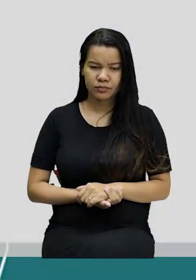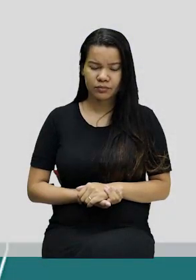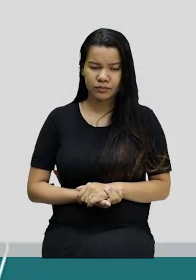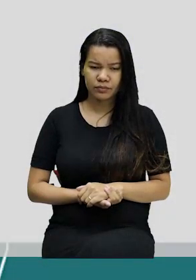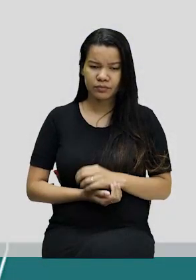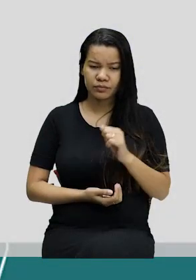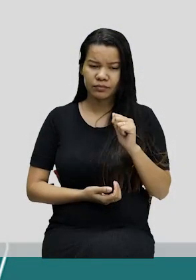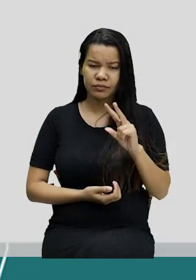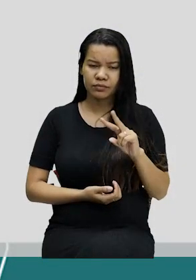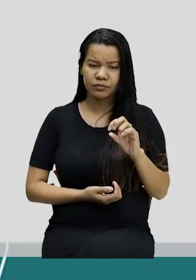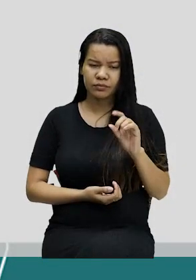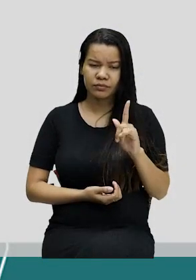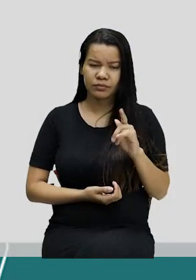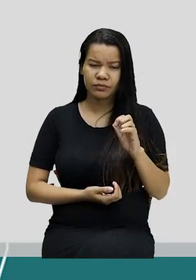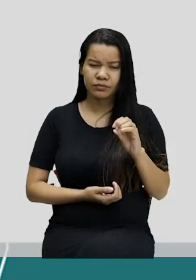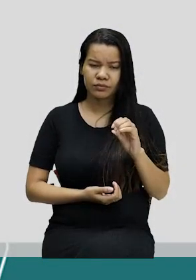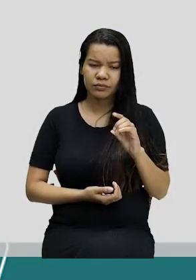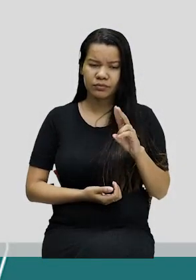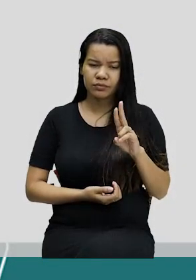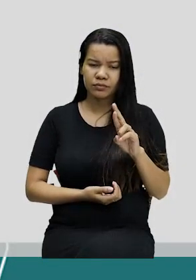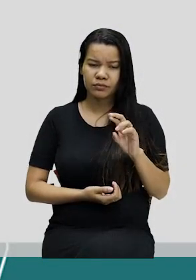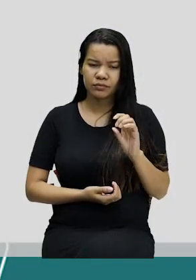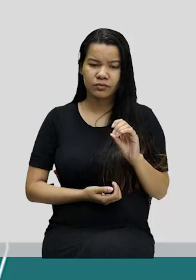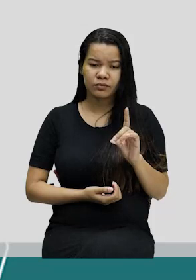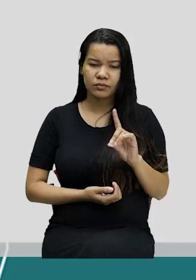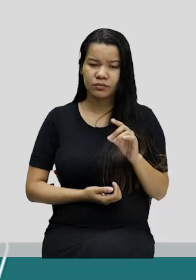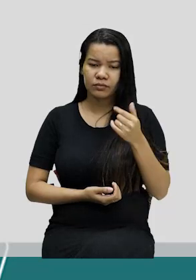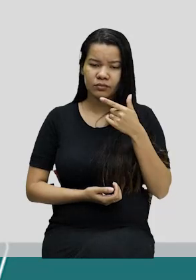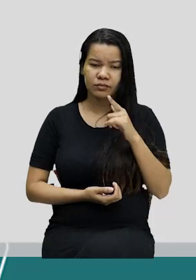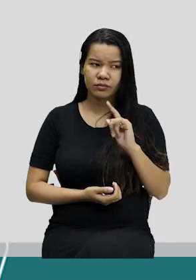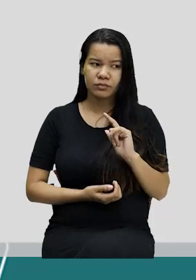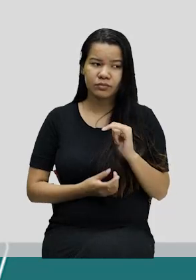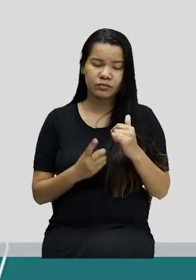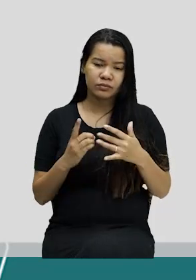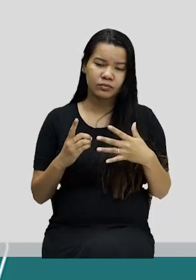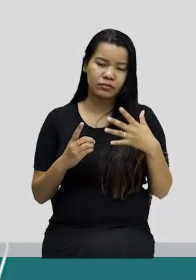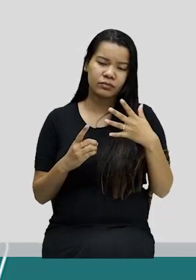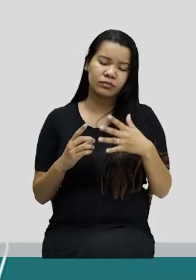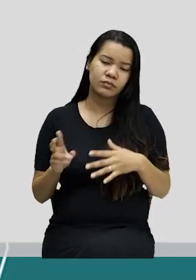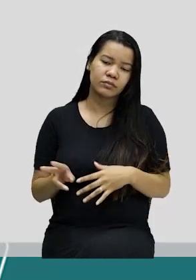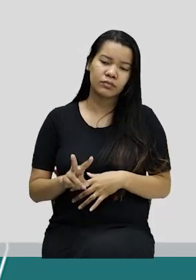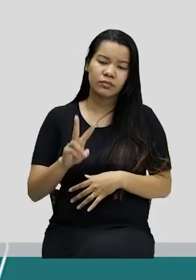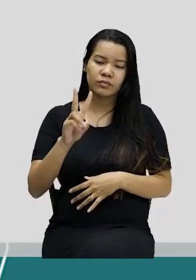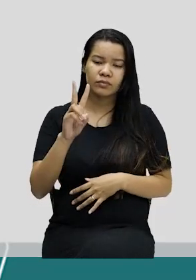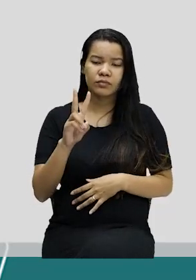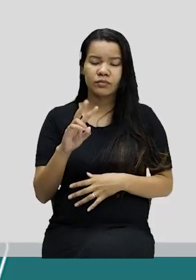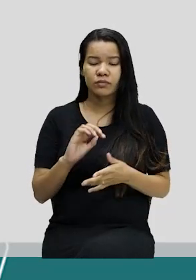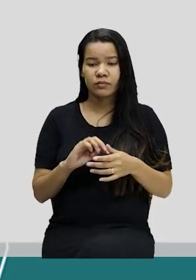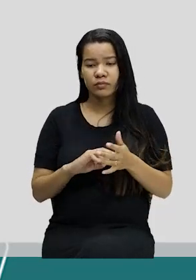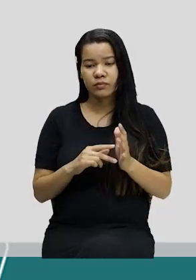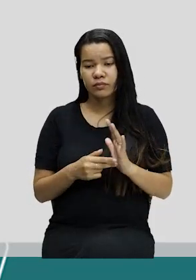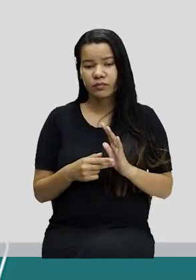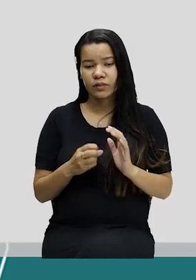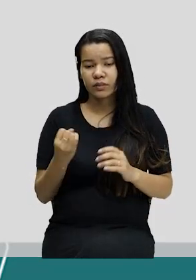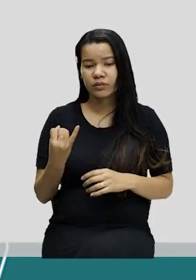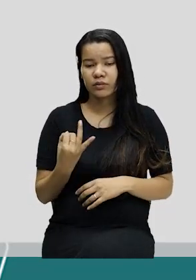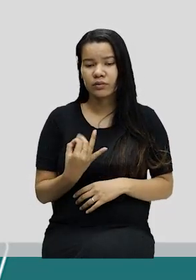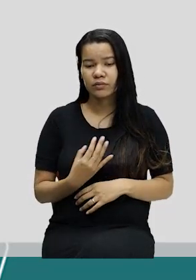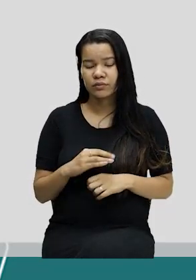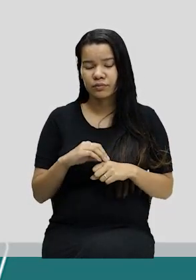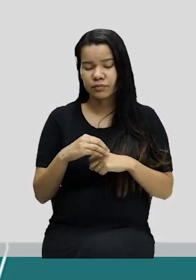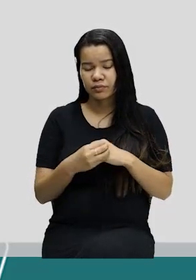Avogadro, ele não conseguiu determinar o valor, ou seja, quantas moléculas